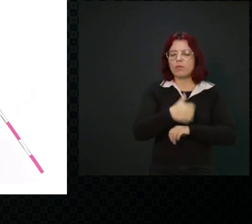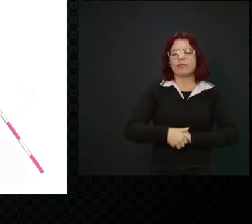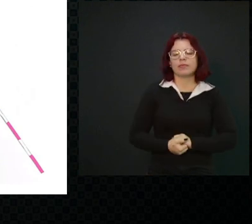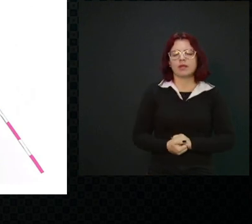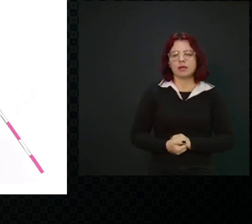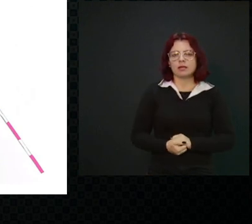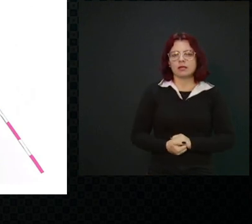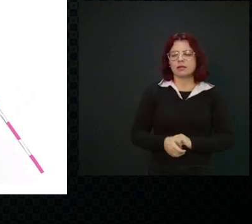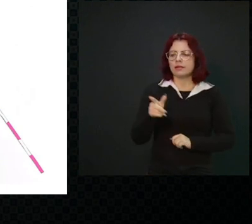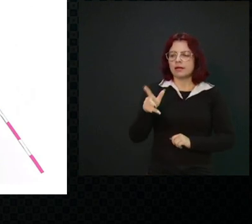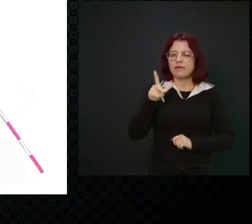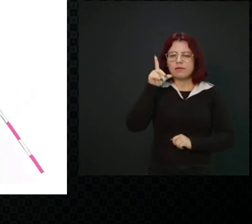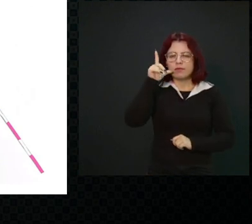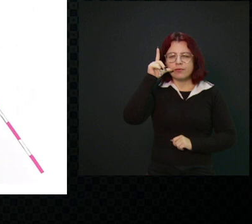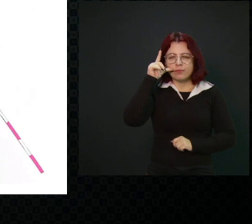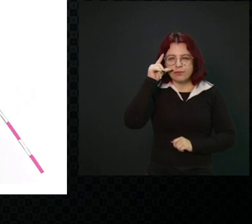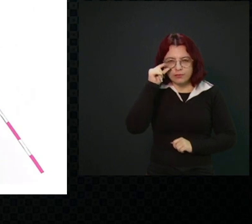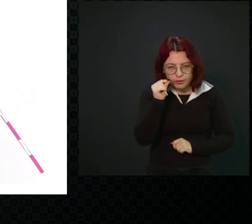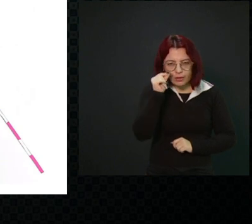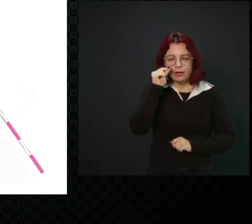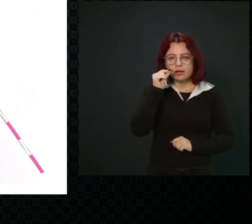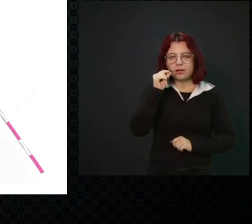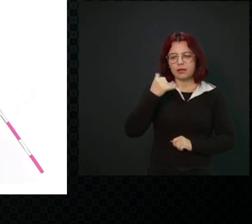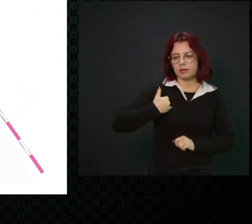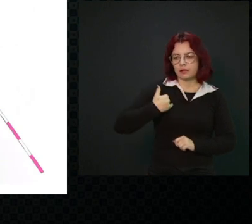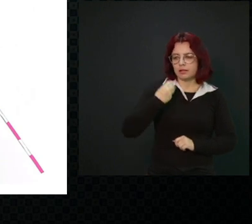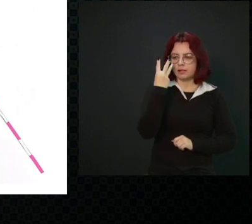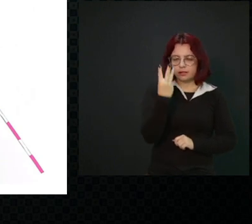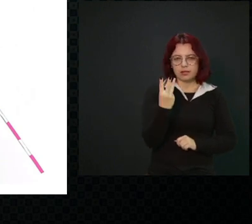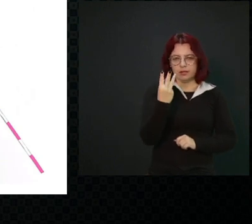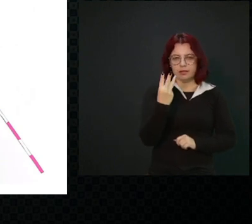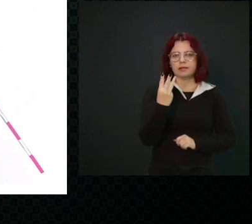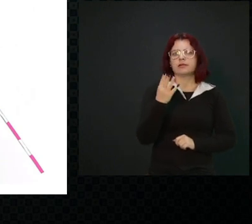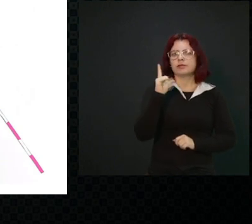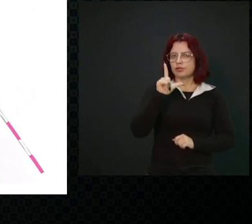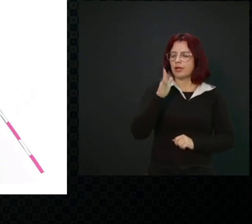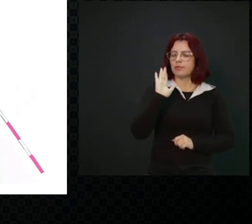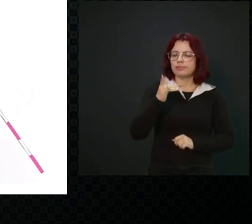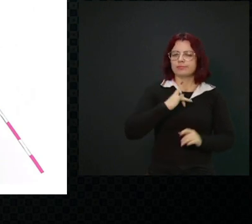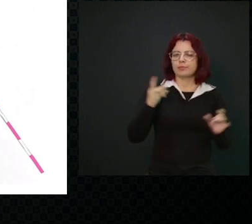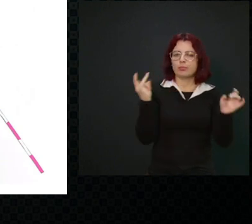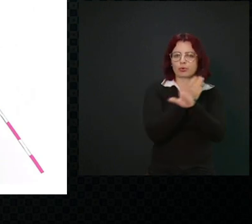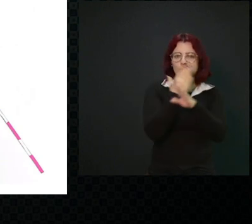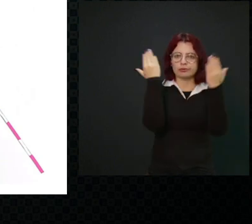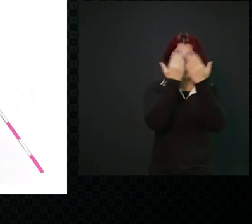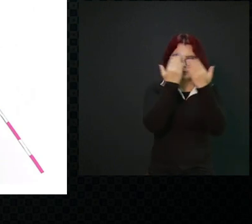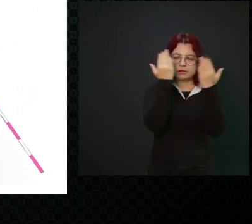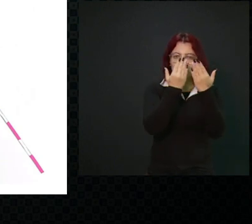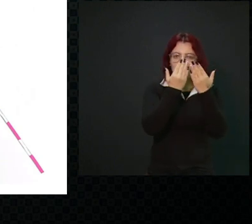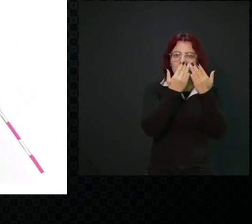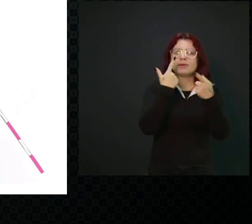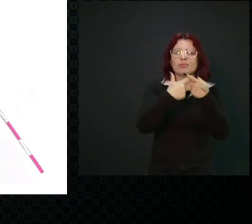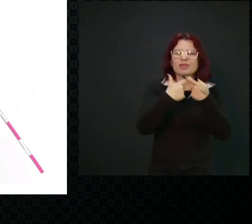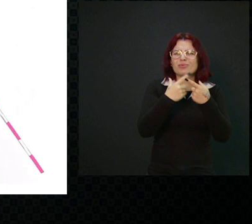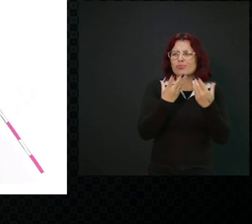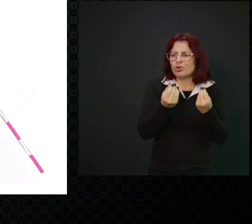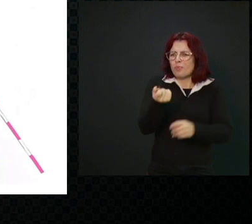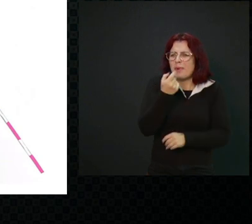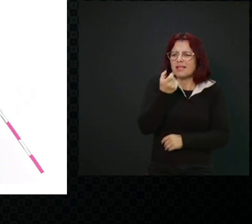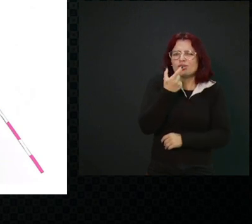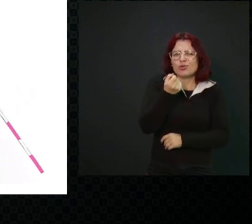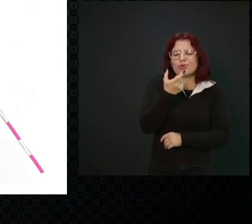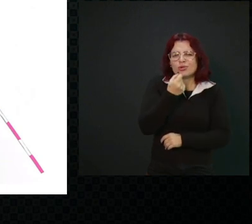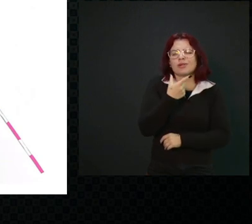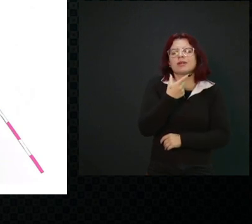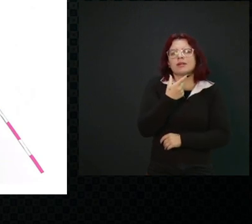foi perdendo depois a visão, com 3 anos ela já estava cega, e por conta da medicação, do excesso de medicação,